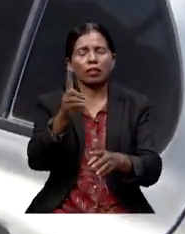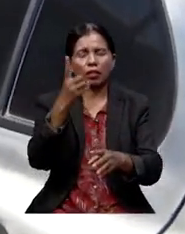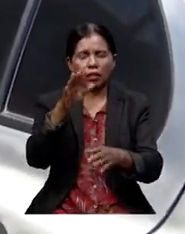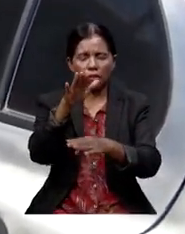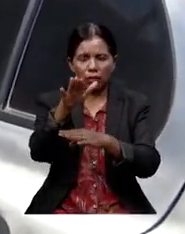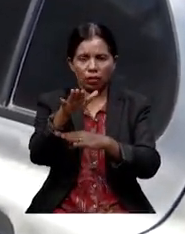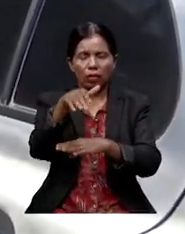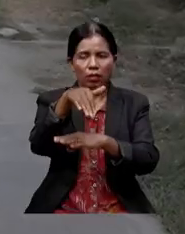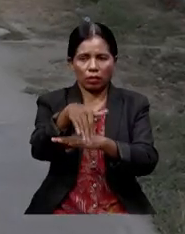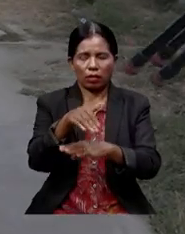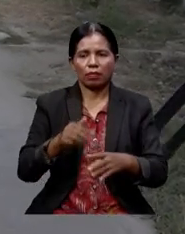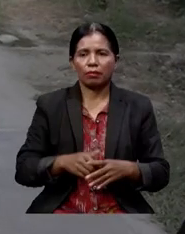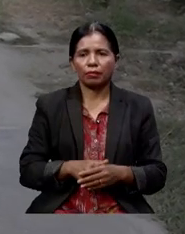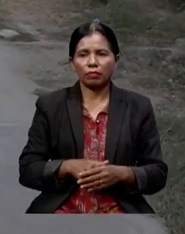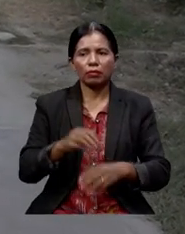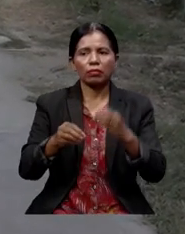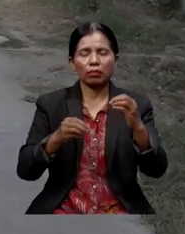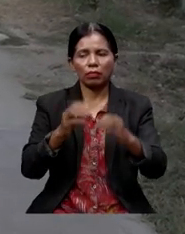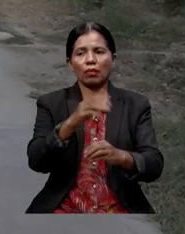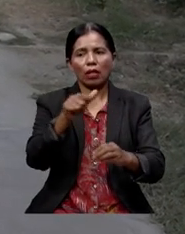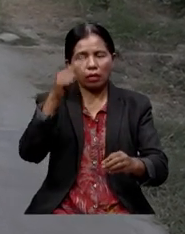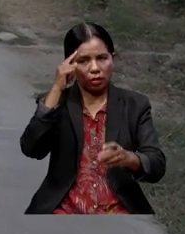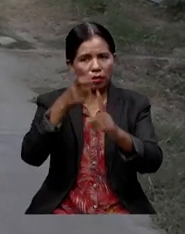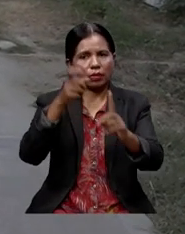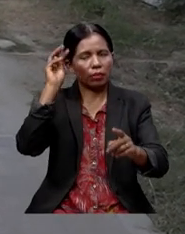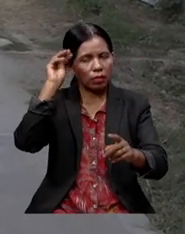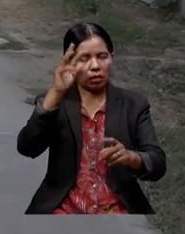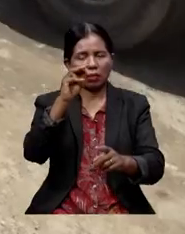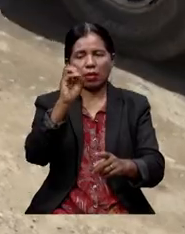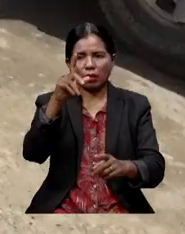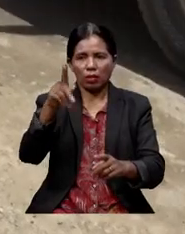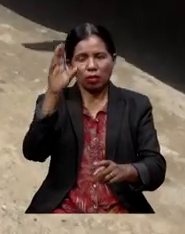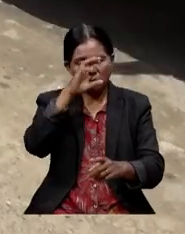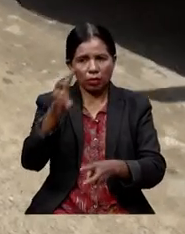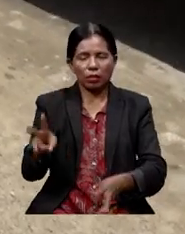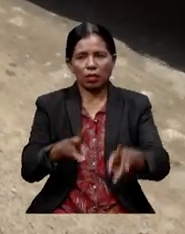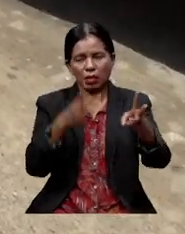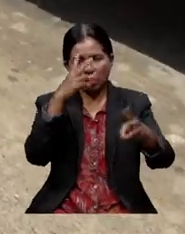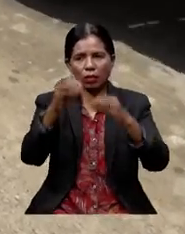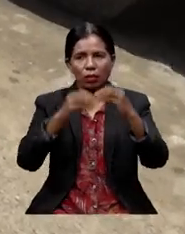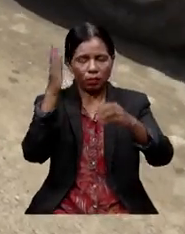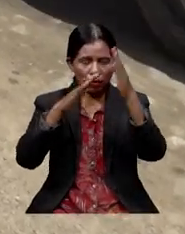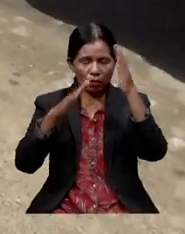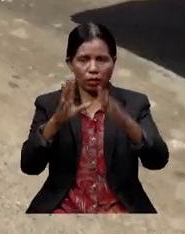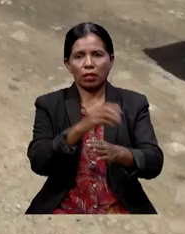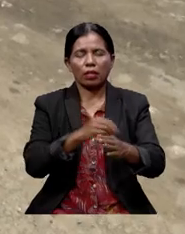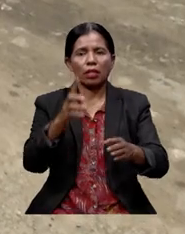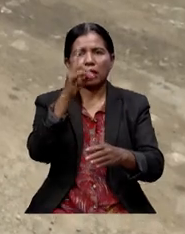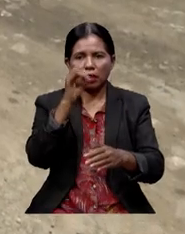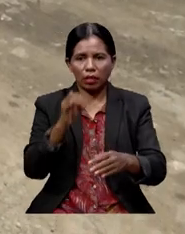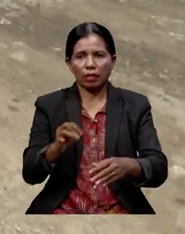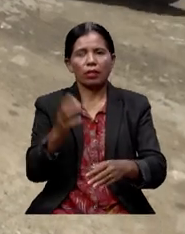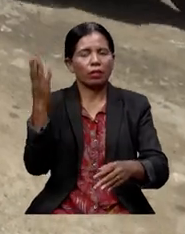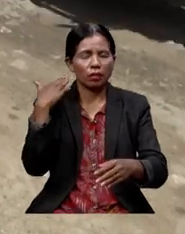no Loro Craic. Relaciona a situação no governo e o Ministério de Obras Públicas, se Bucadala não resolve o problema de engrafamento e a capital Dili,